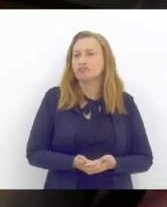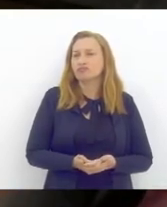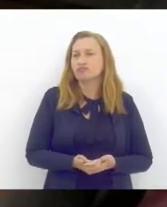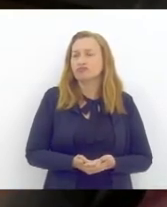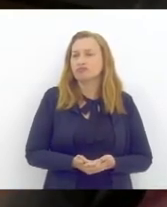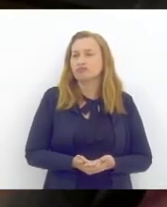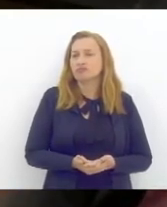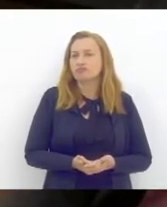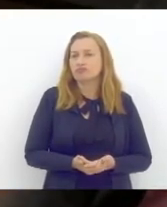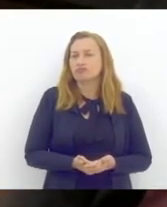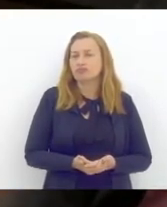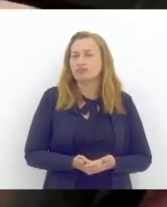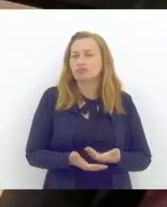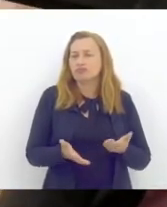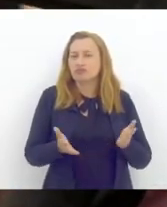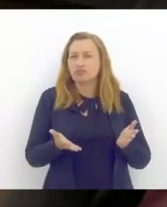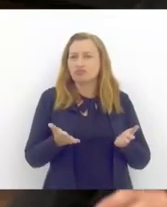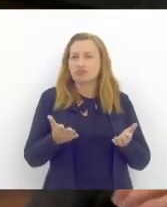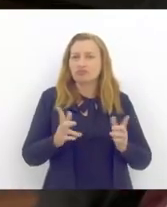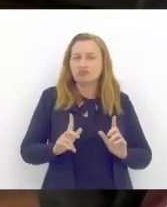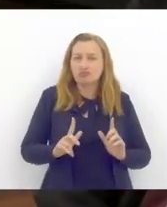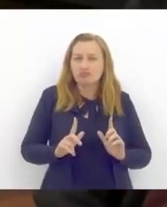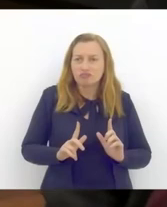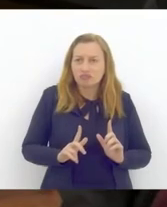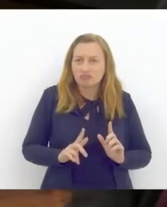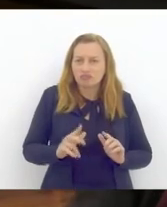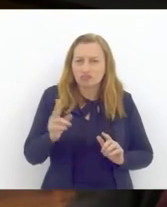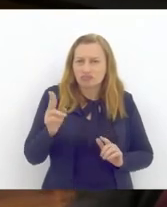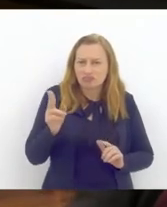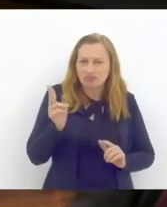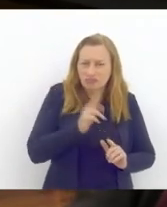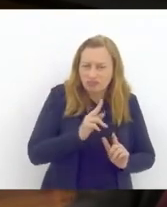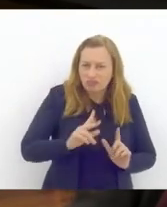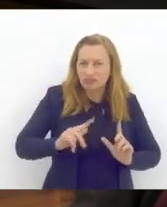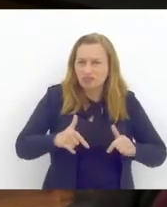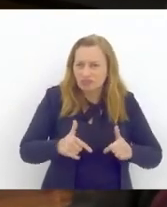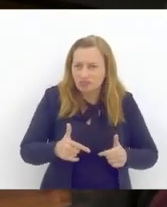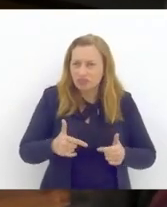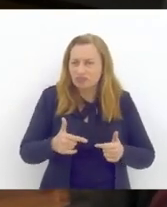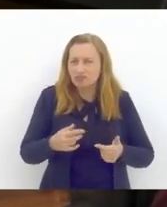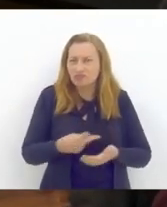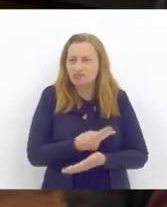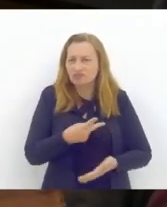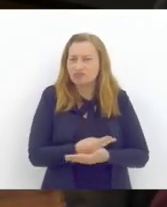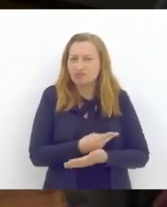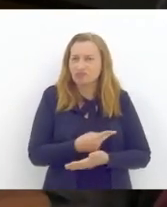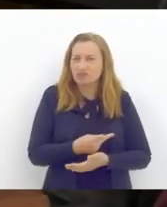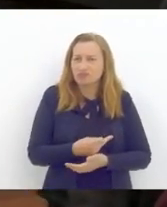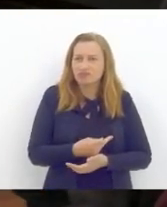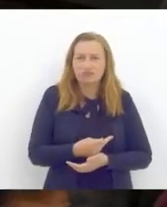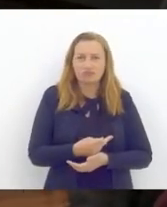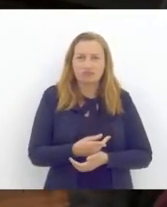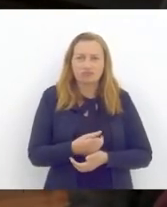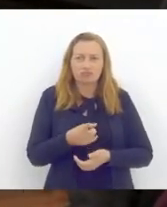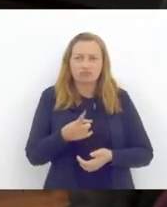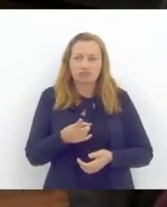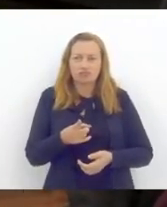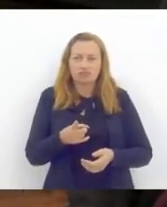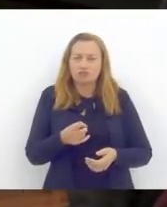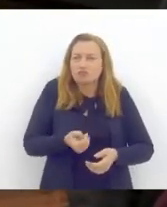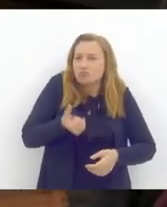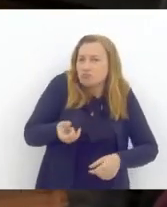tão absurda, porque colocar em cima da hora uma história e colocar